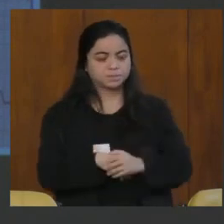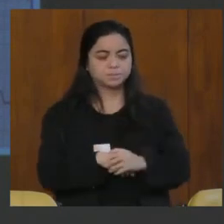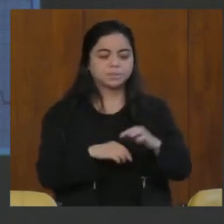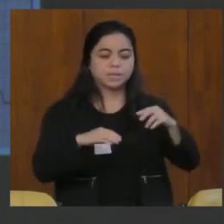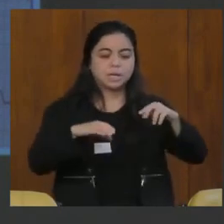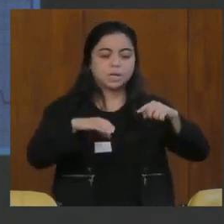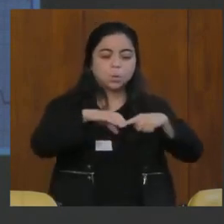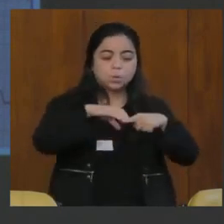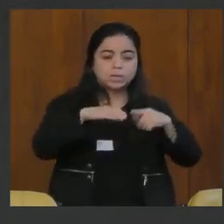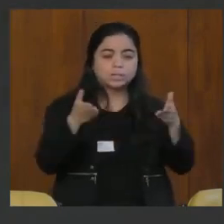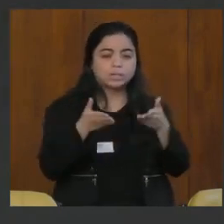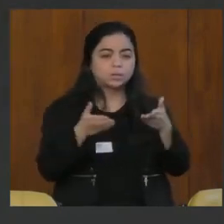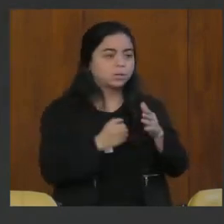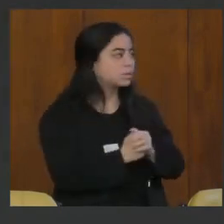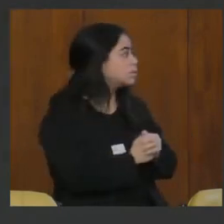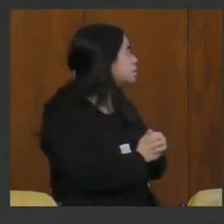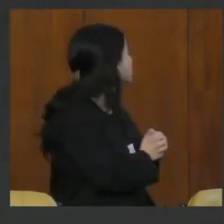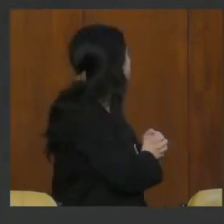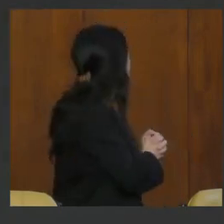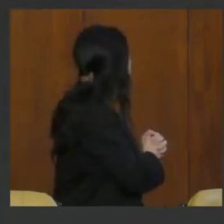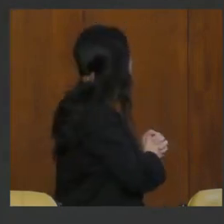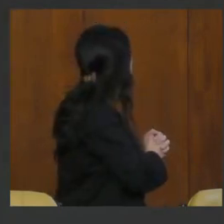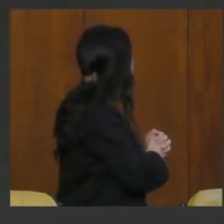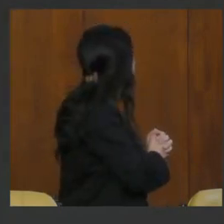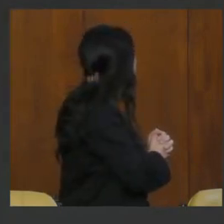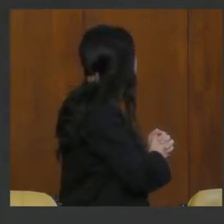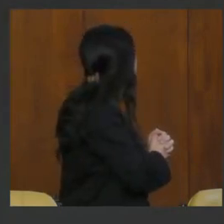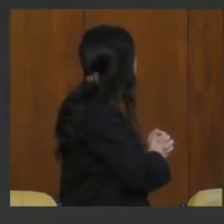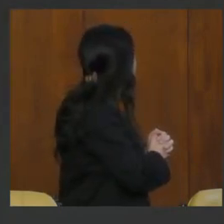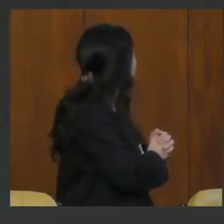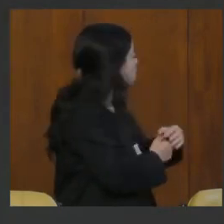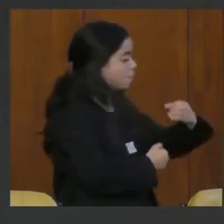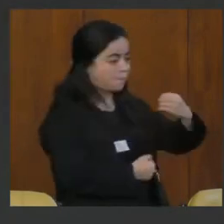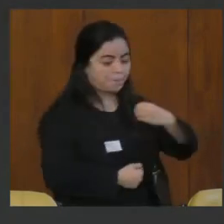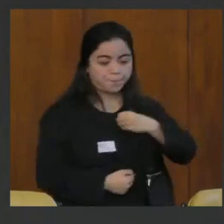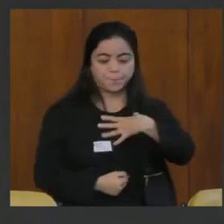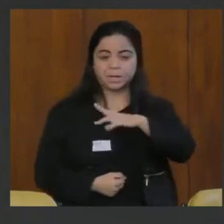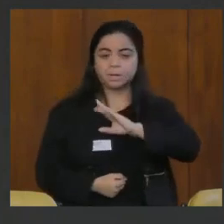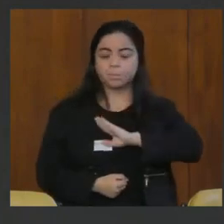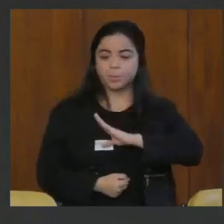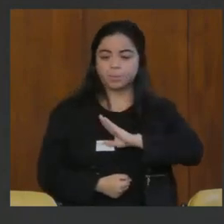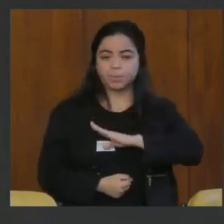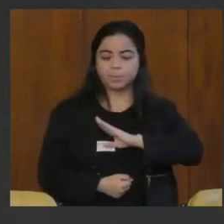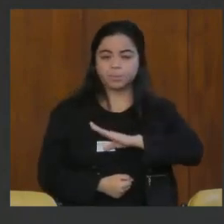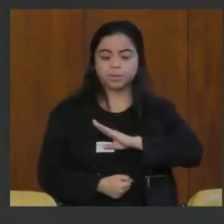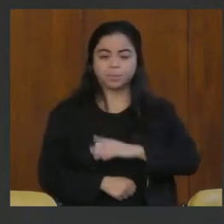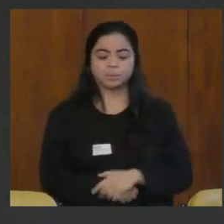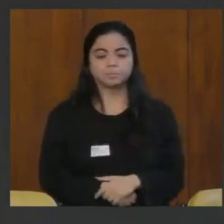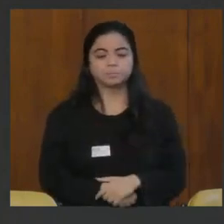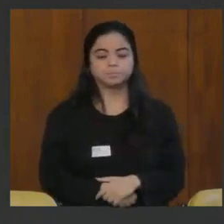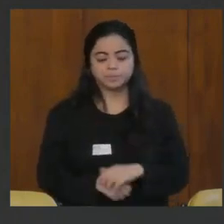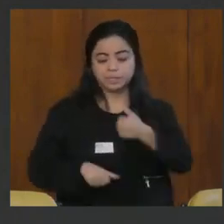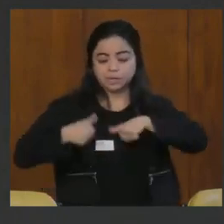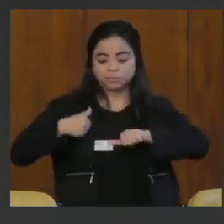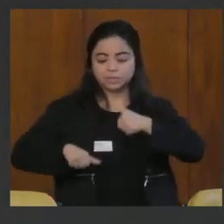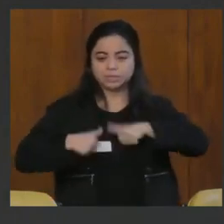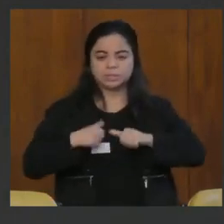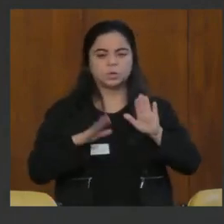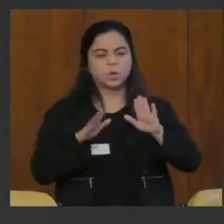e agora o eco. Então, o eco fetal, né? Eu não sei, eu tenho tido